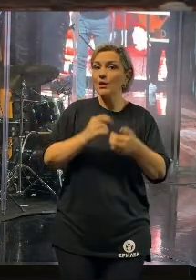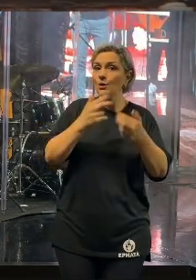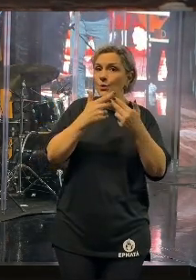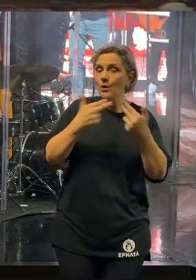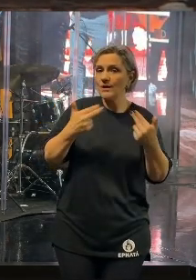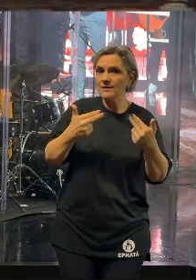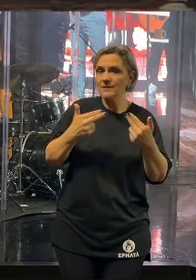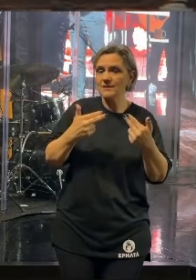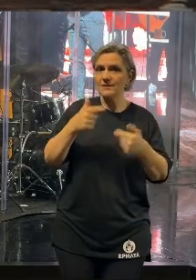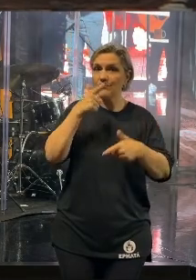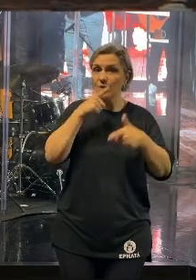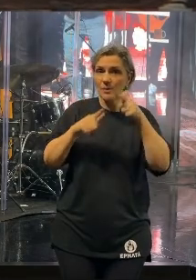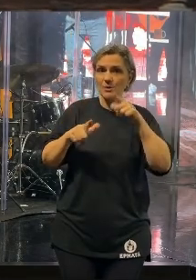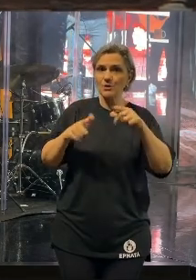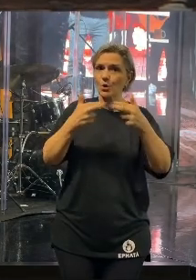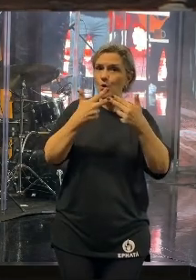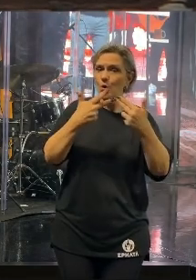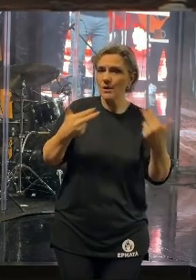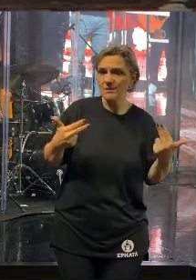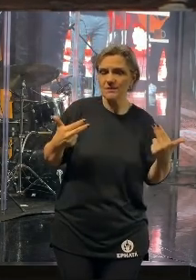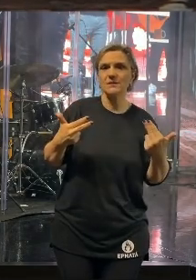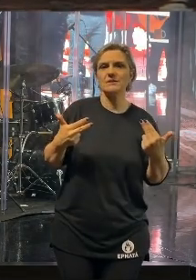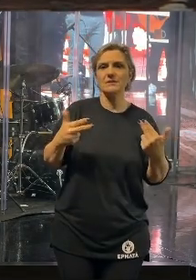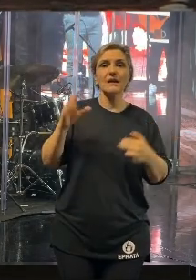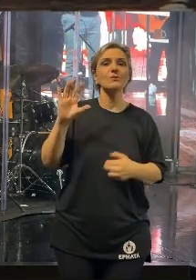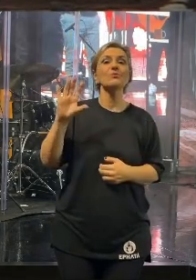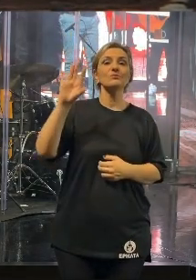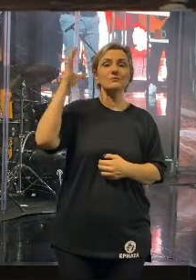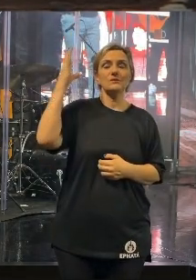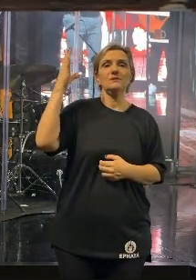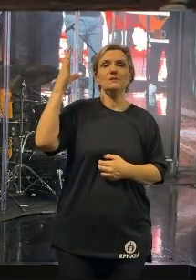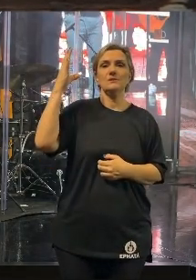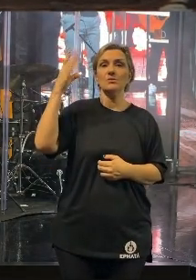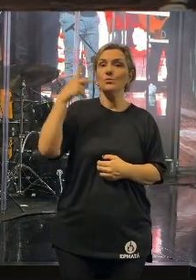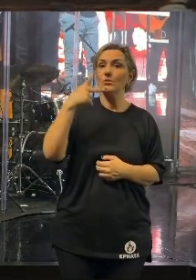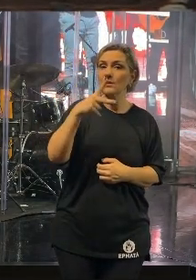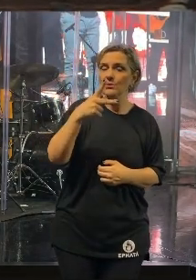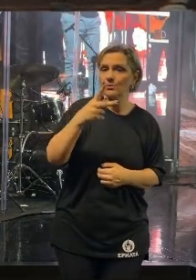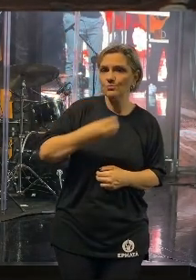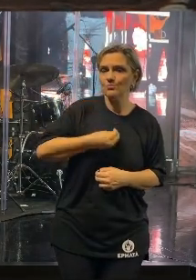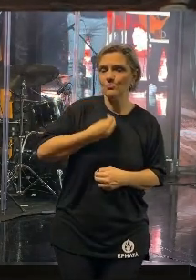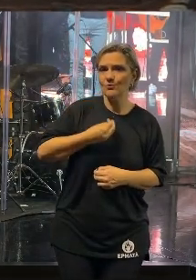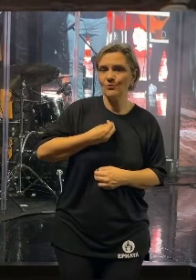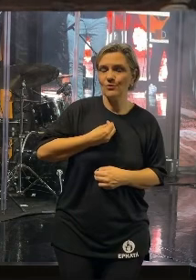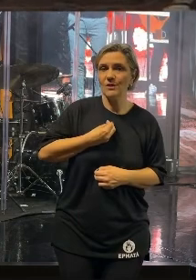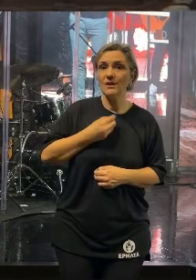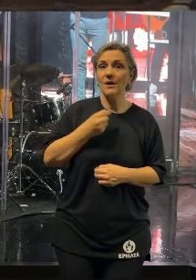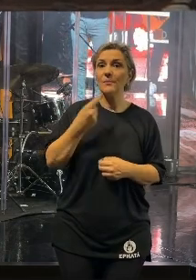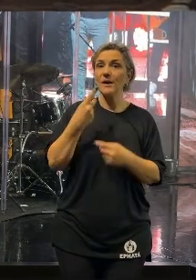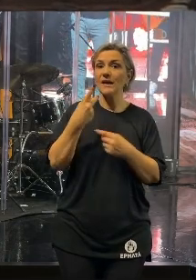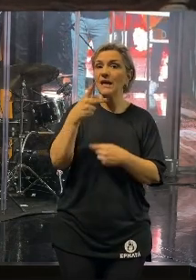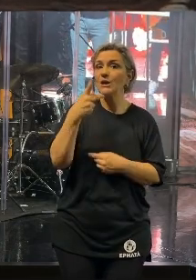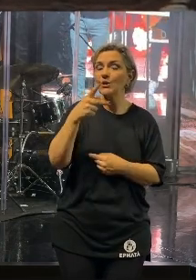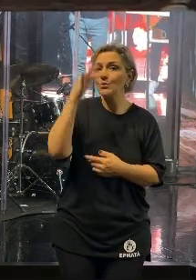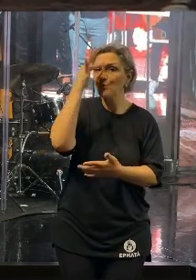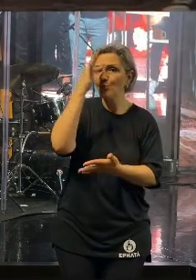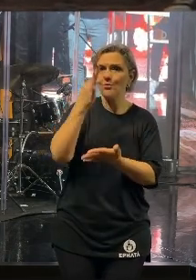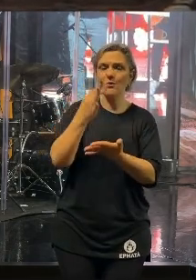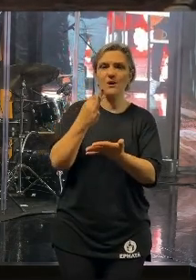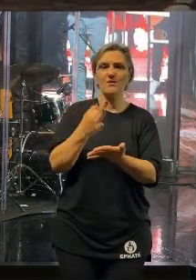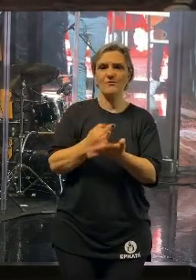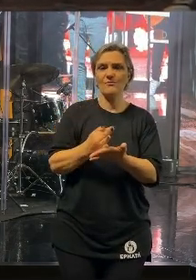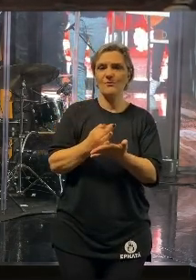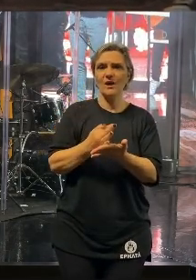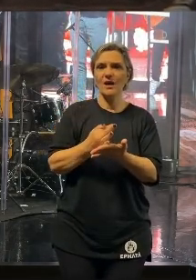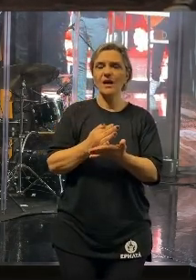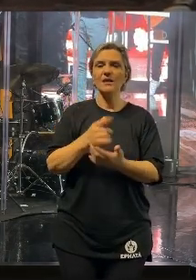coisas, com que coisas aconteçam na tua vida, para que a tua fé não se apoie só